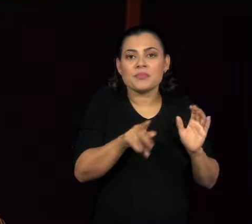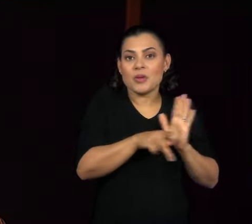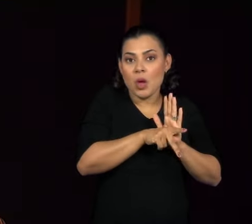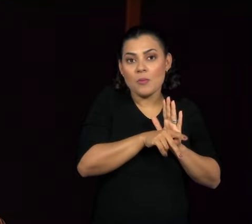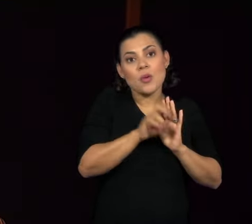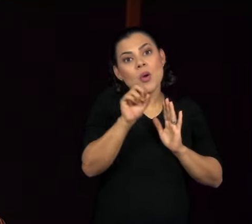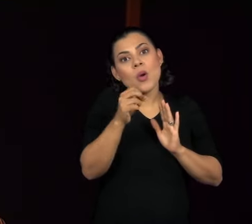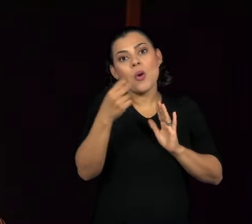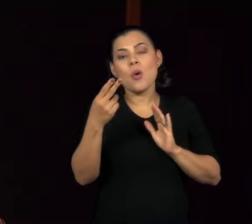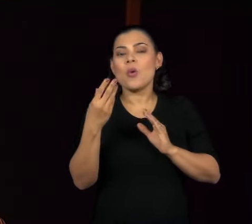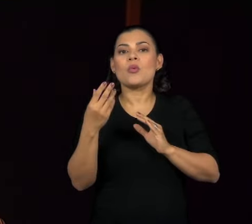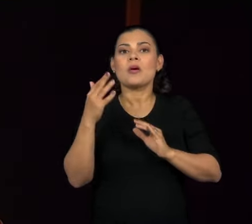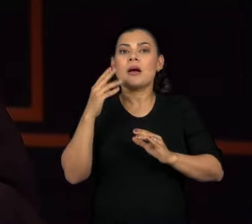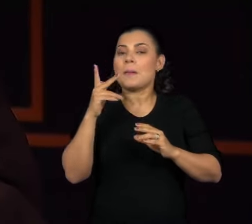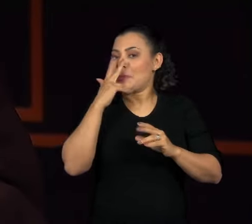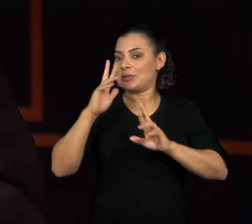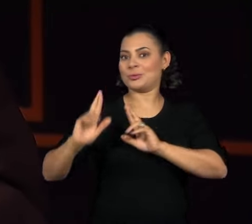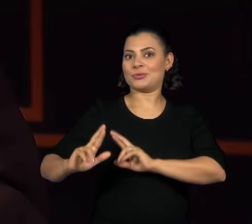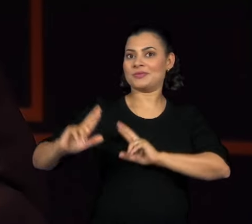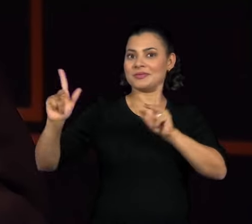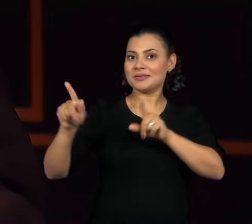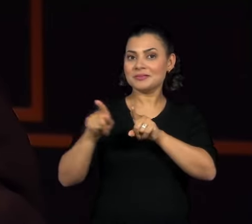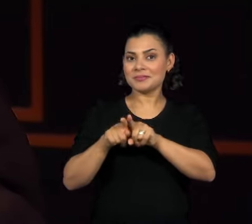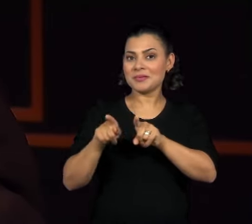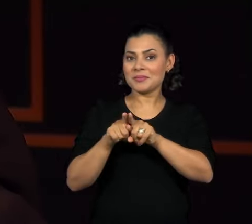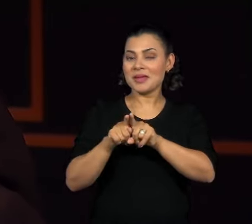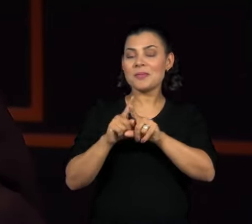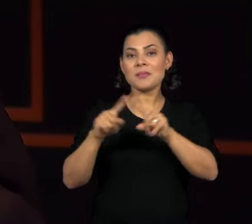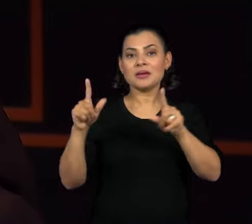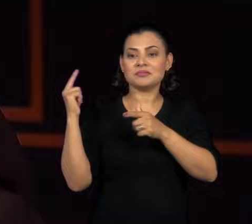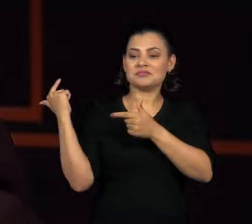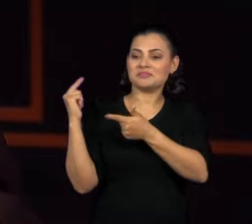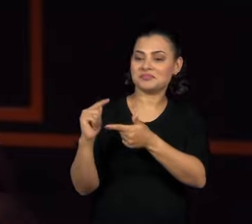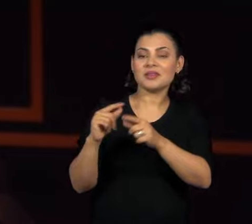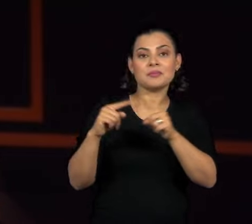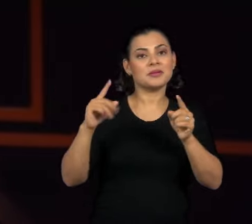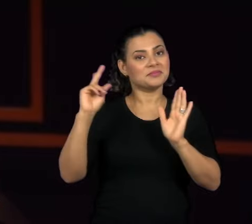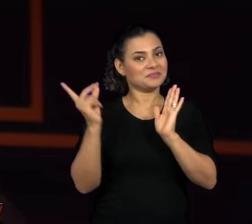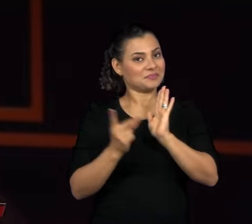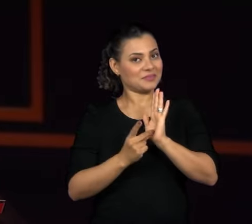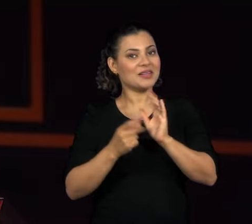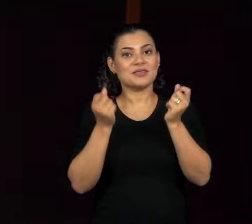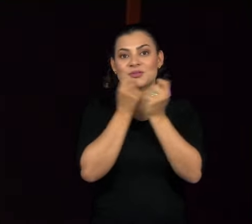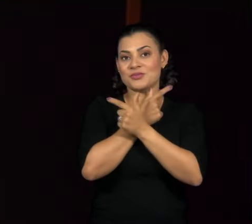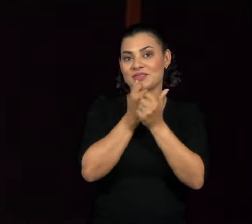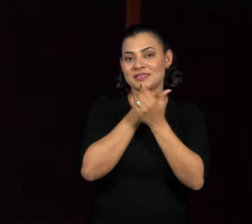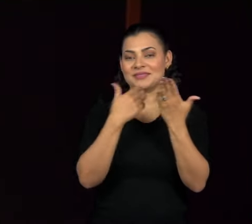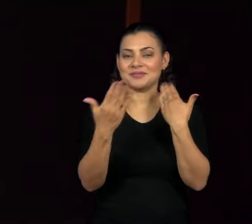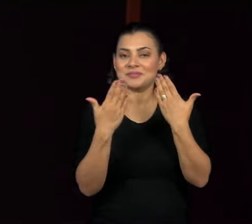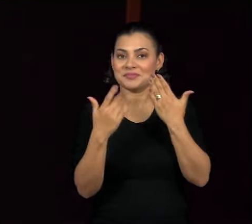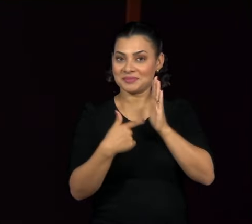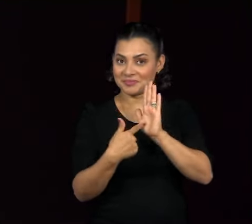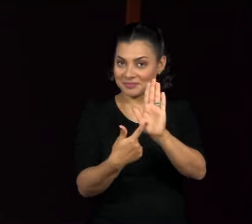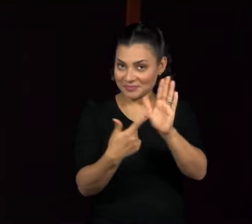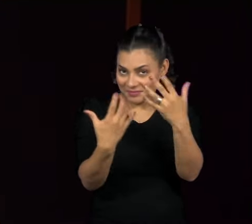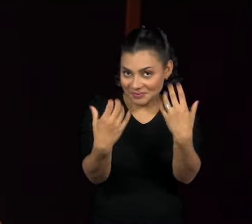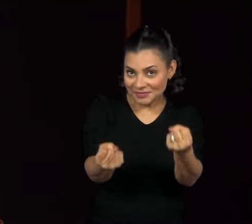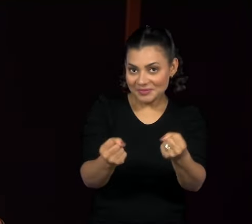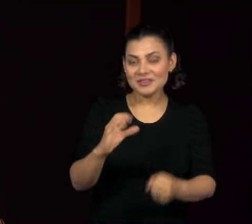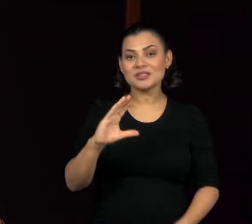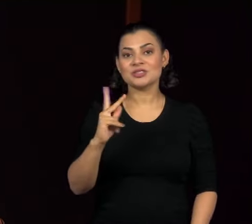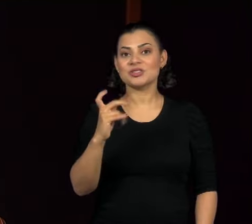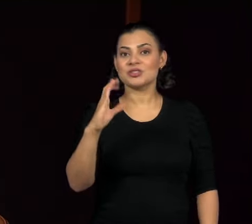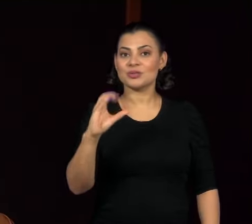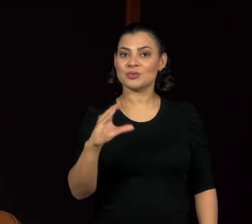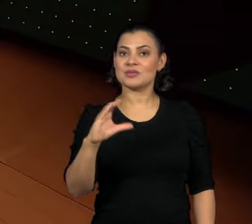muito cult. E ele conta tudo isso de um jeito muito sincero e muito divertido. Então vamos lá, Chico César